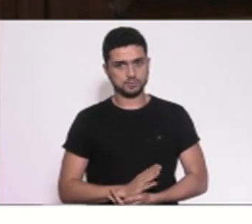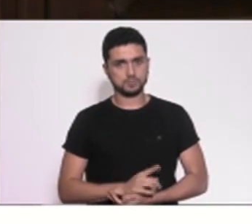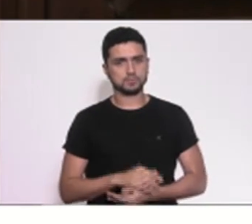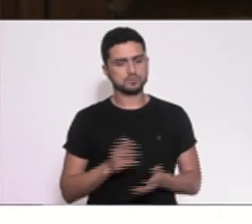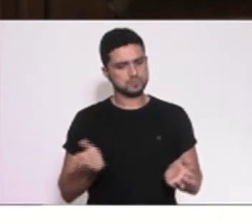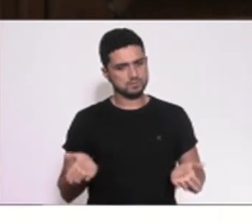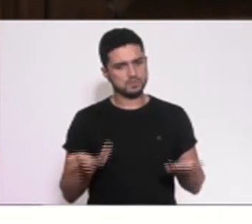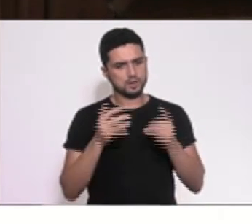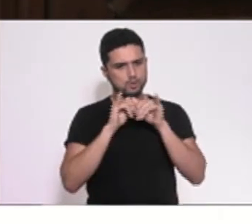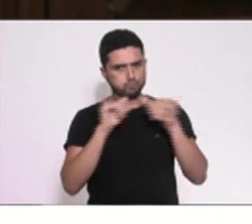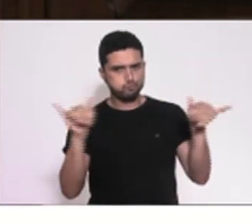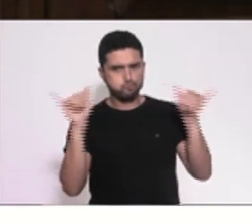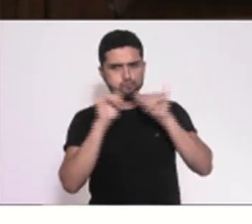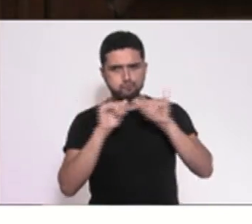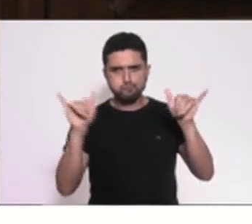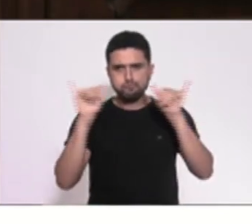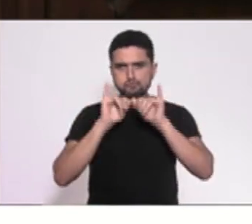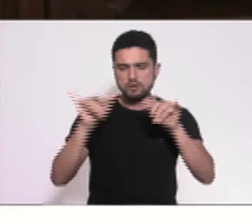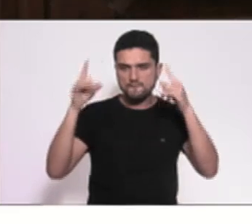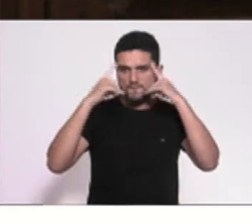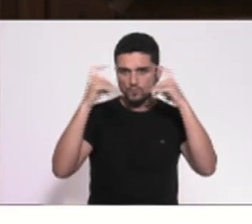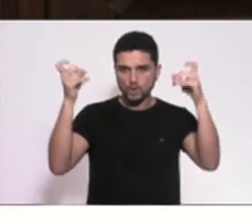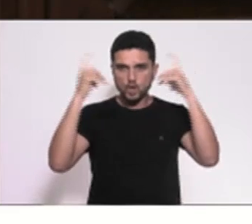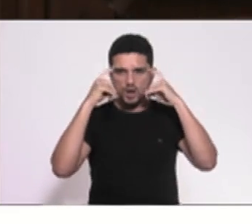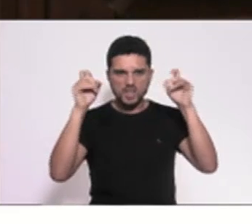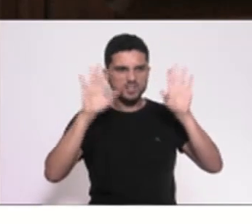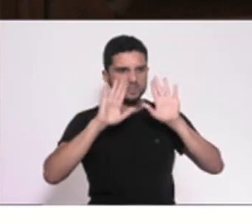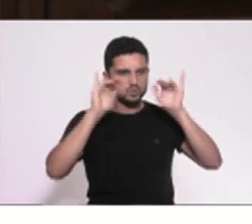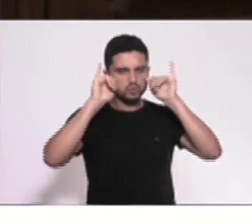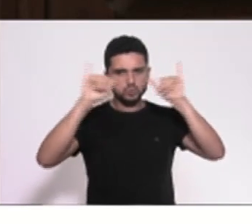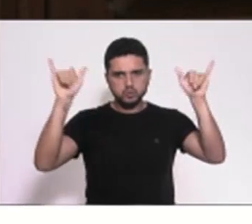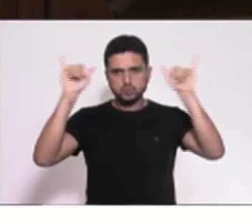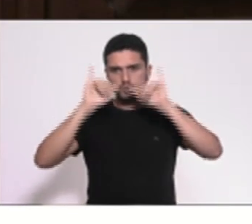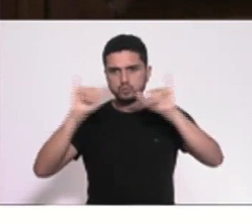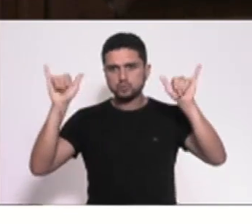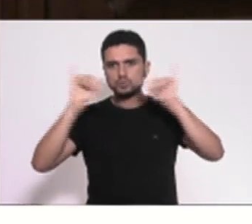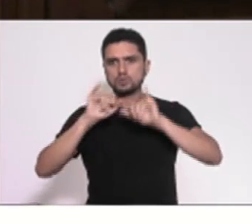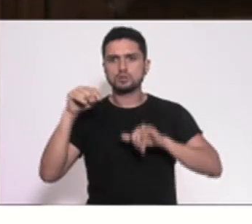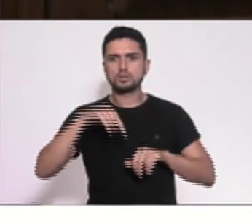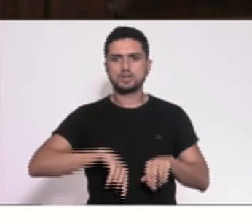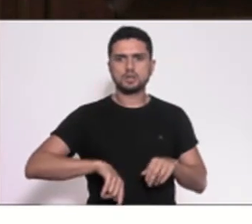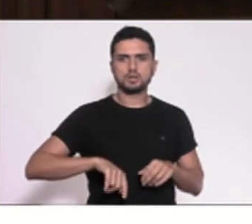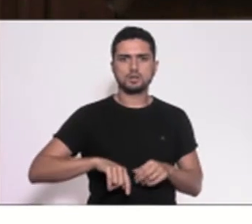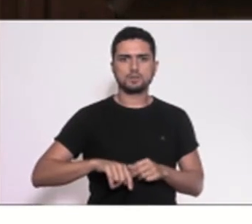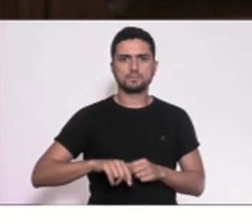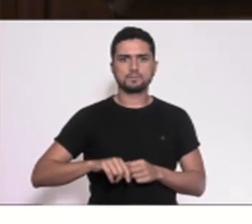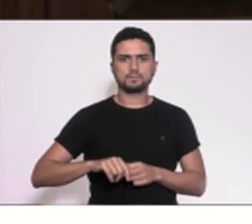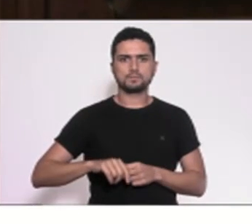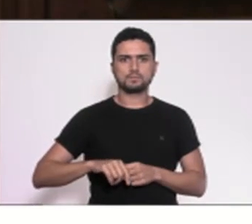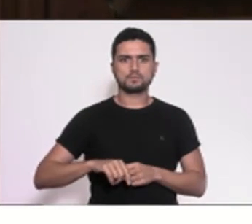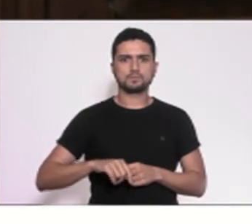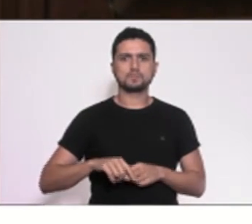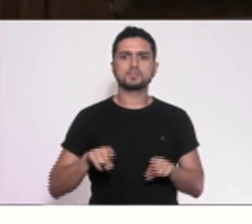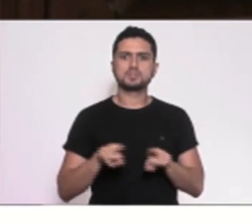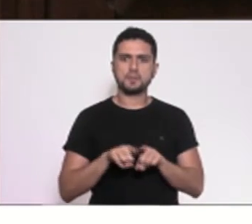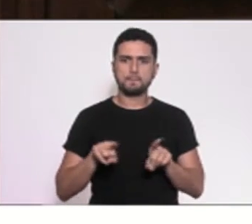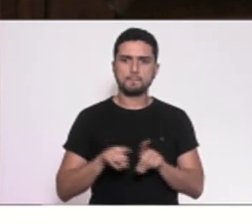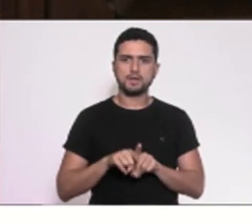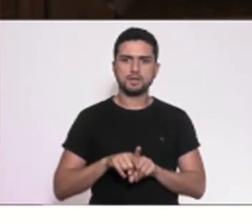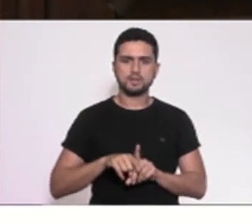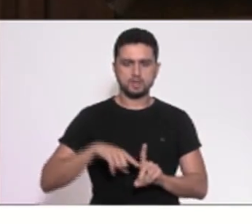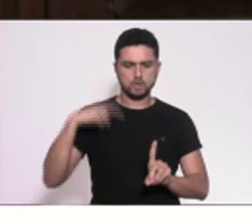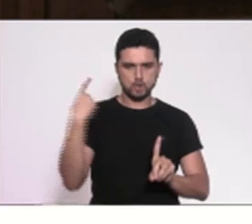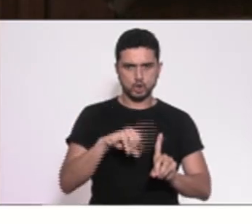promove a violência, promove, sim, a tortura ao homenagear